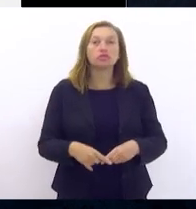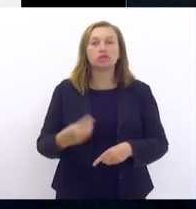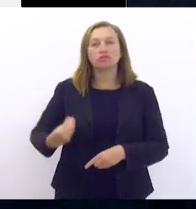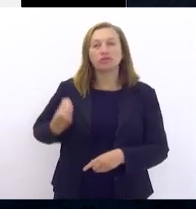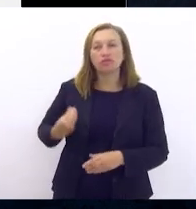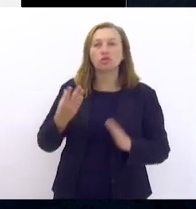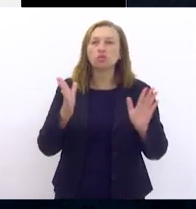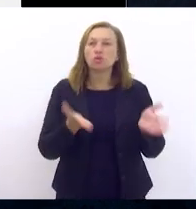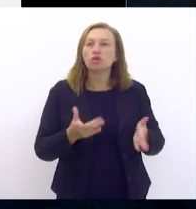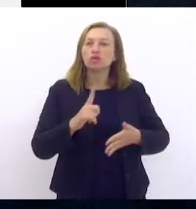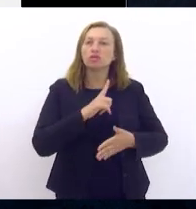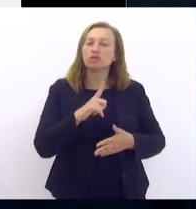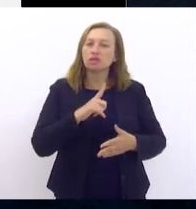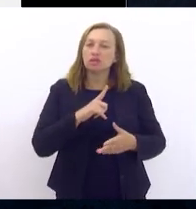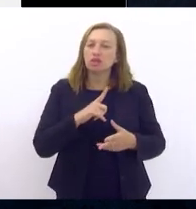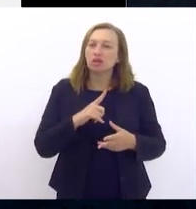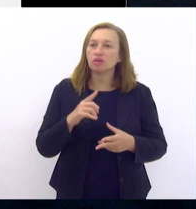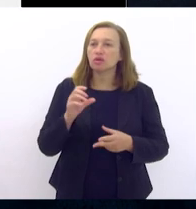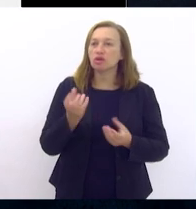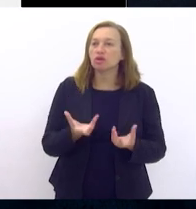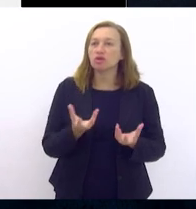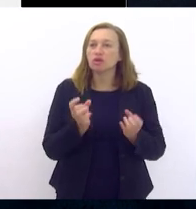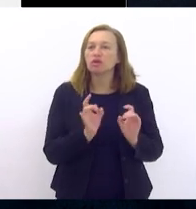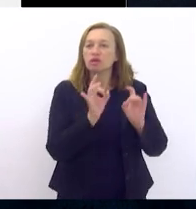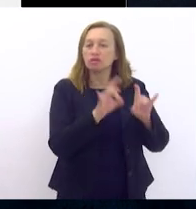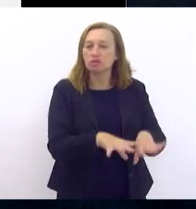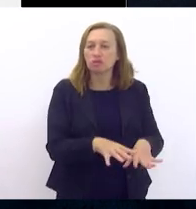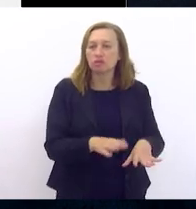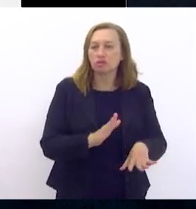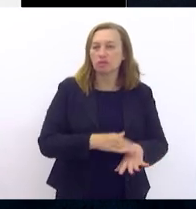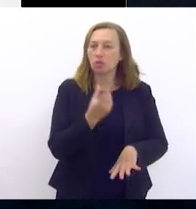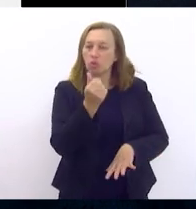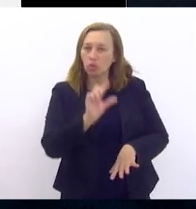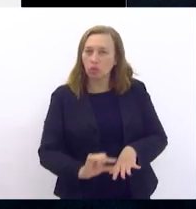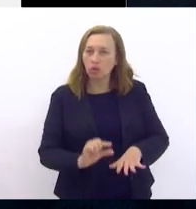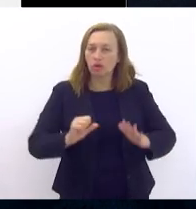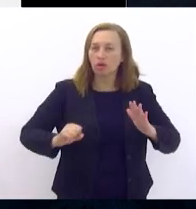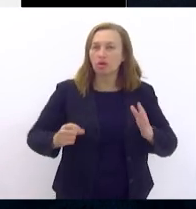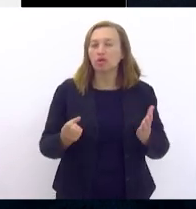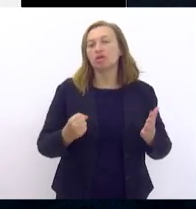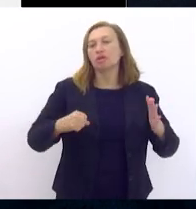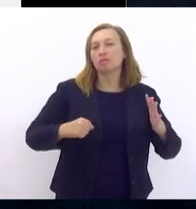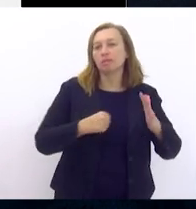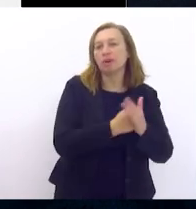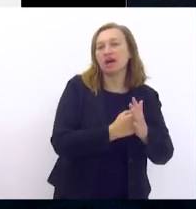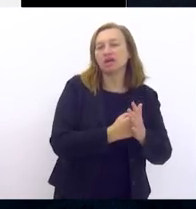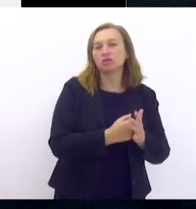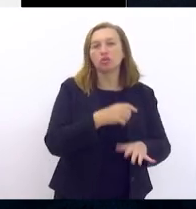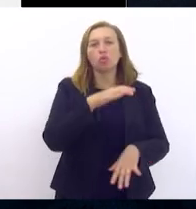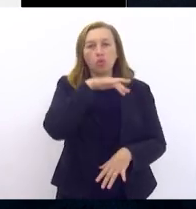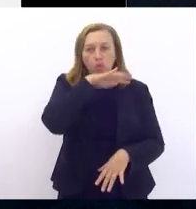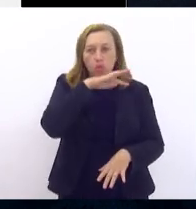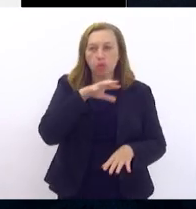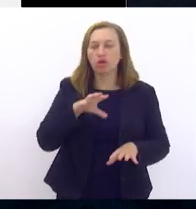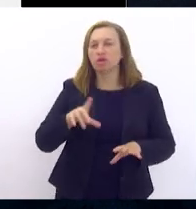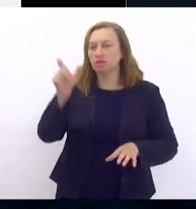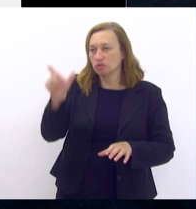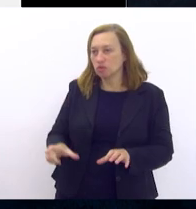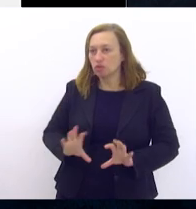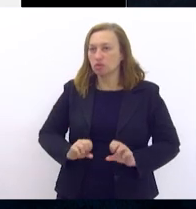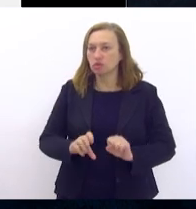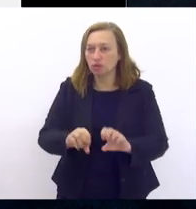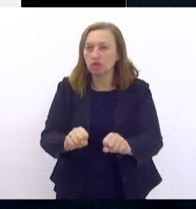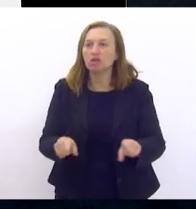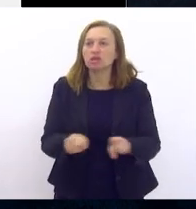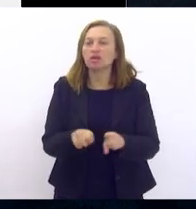vivendo hoje quando você tem uma resina mais barata e traz todo um impacto negativo para cadeia por Os catadores para a própria indústria